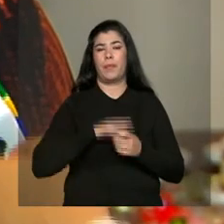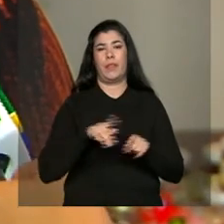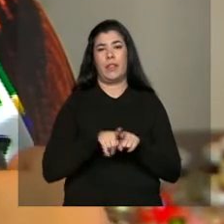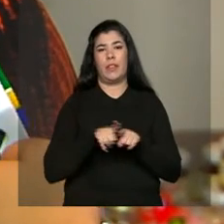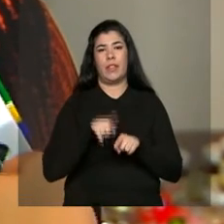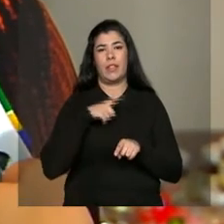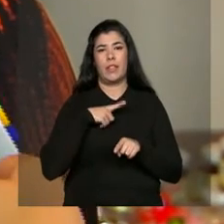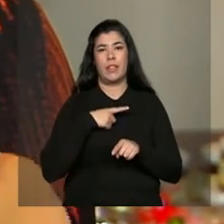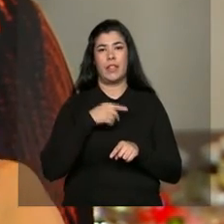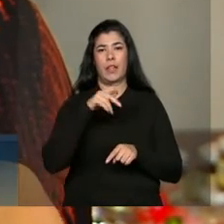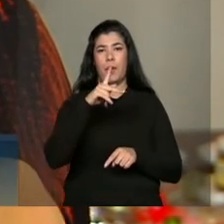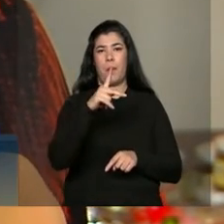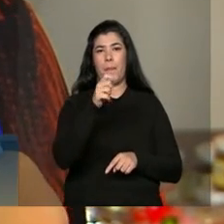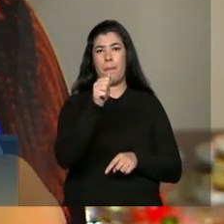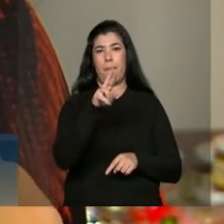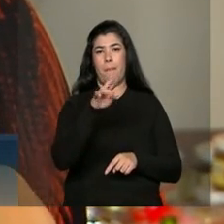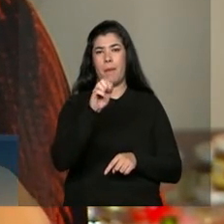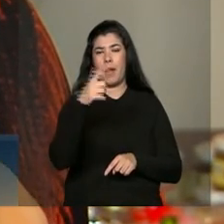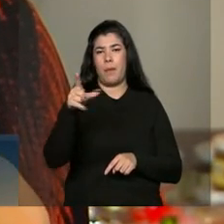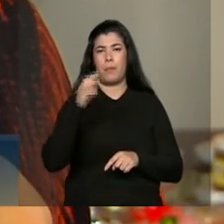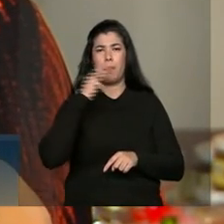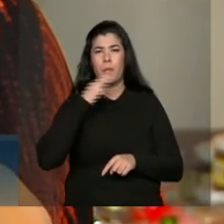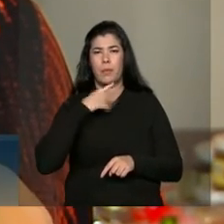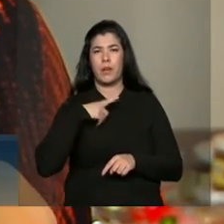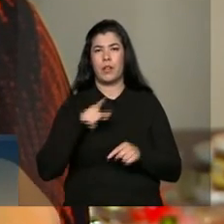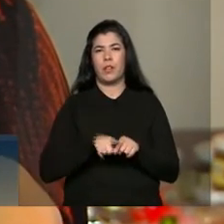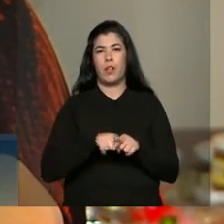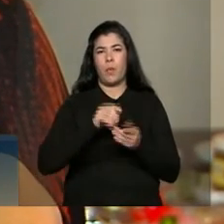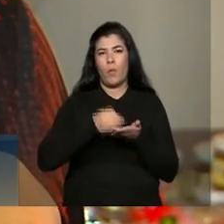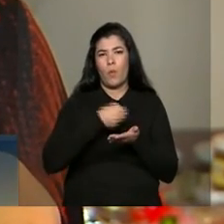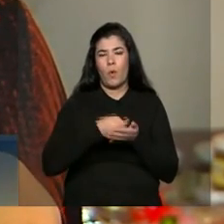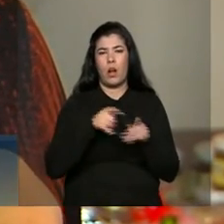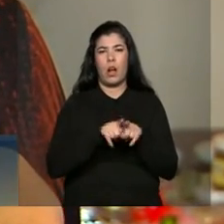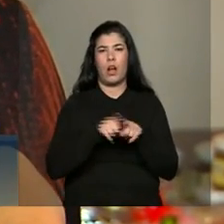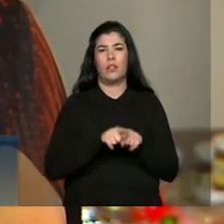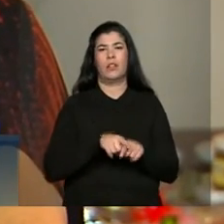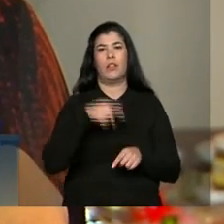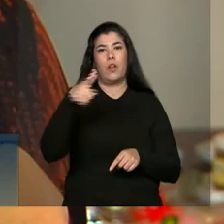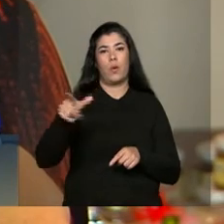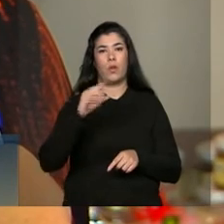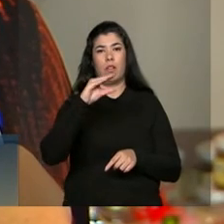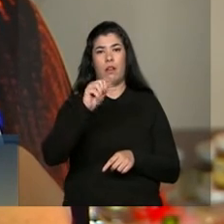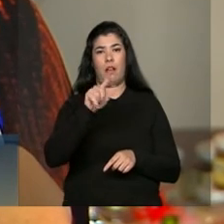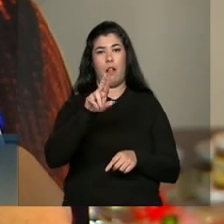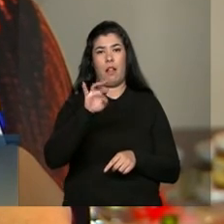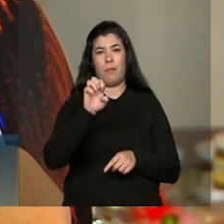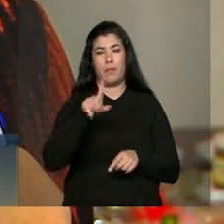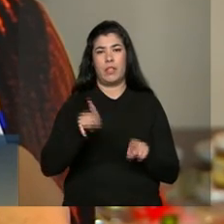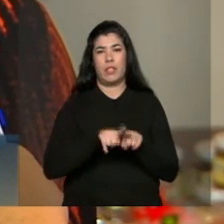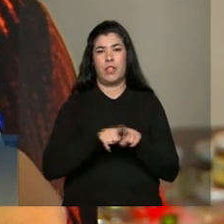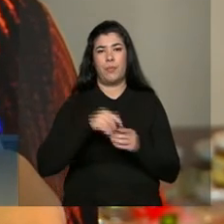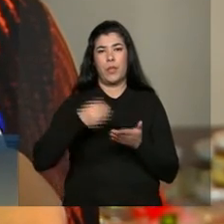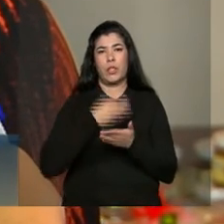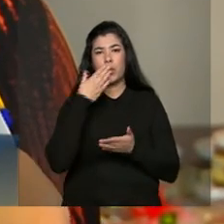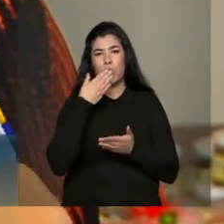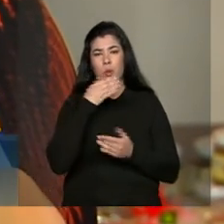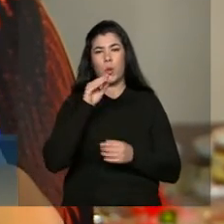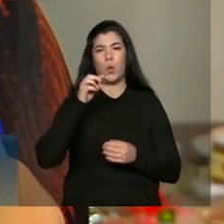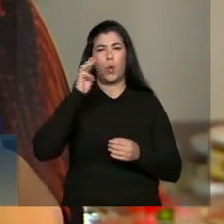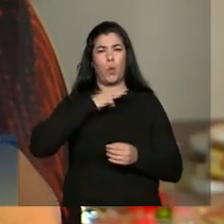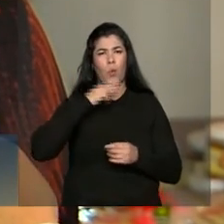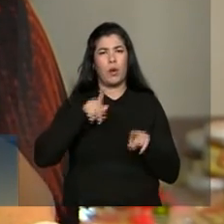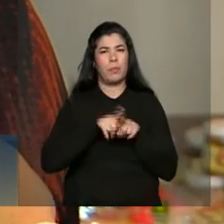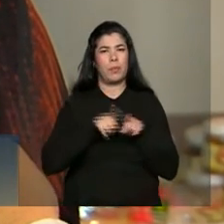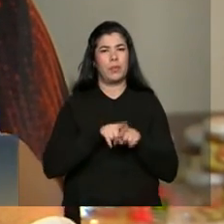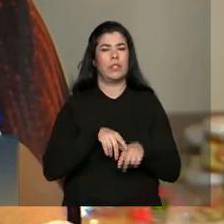a páprica da pimenta malagueta, a polpa, a calabresa, a geleia de pimenta,